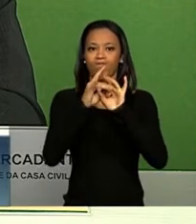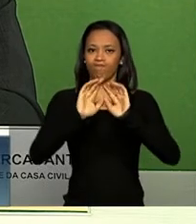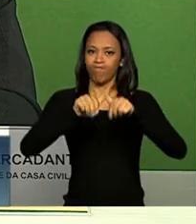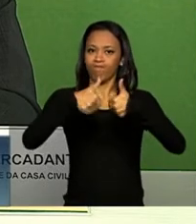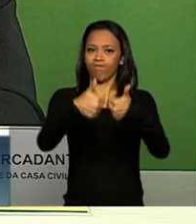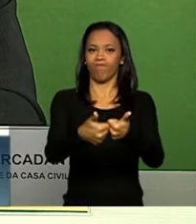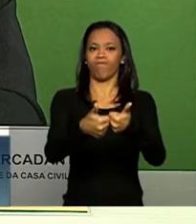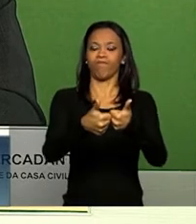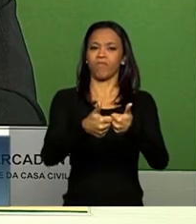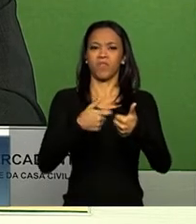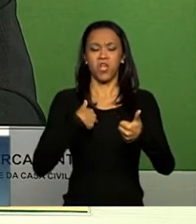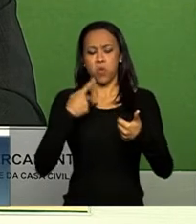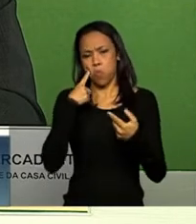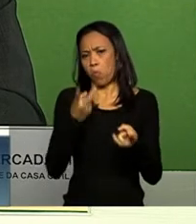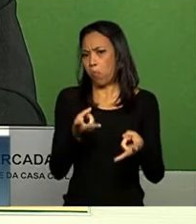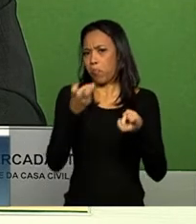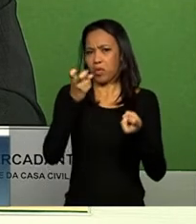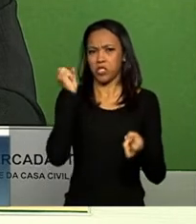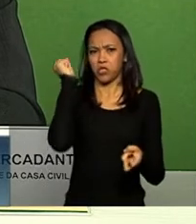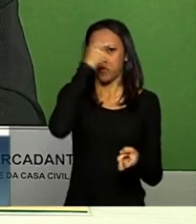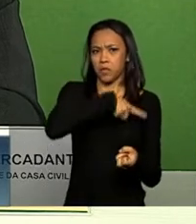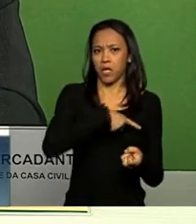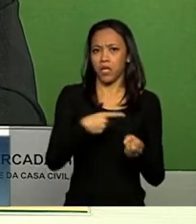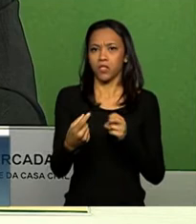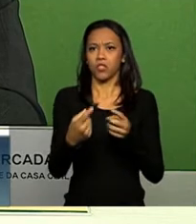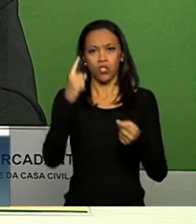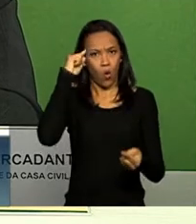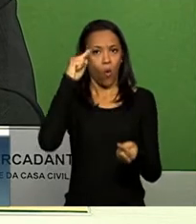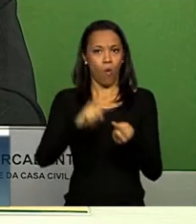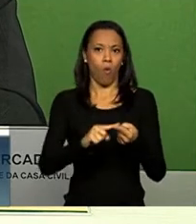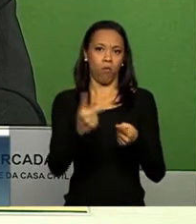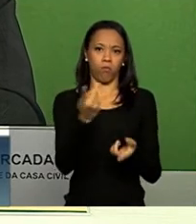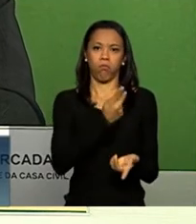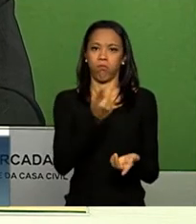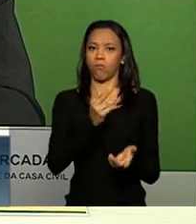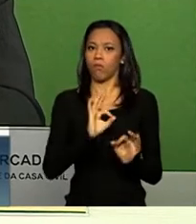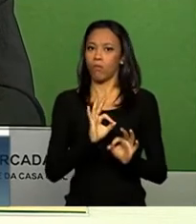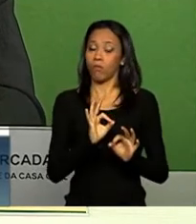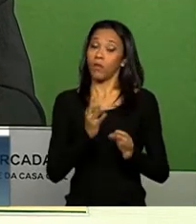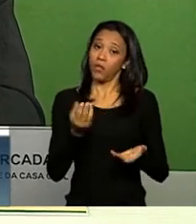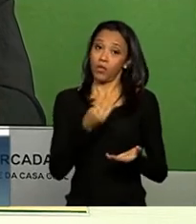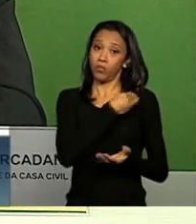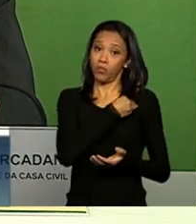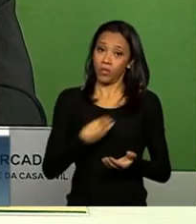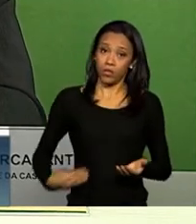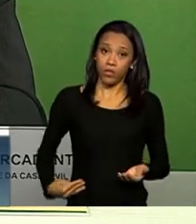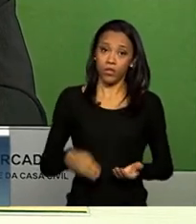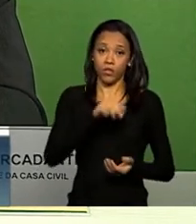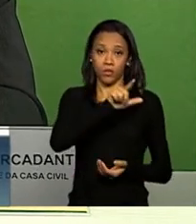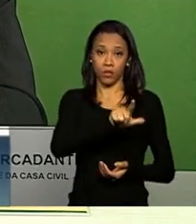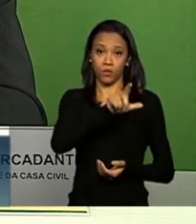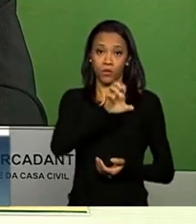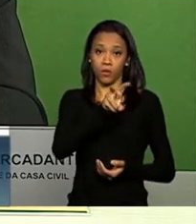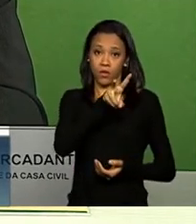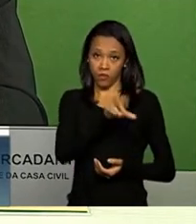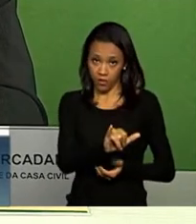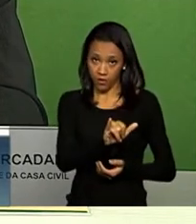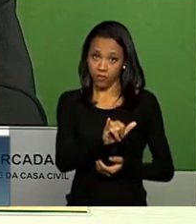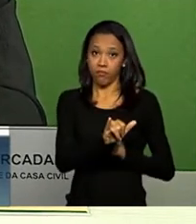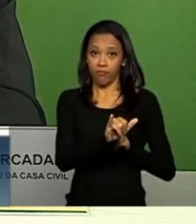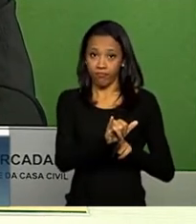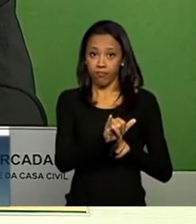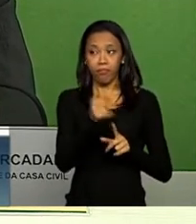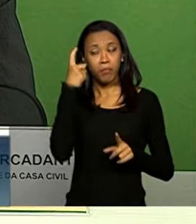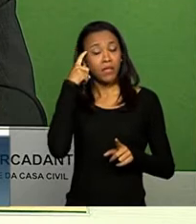Não vejo maiores dificuldades para chegar ao entendimento. E o ministro Joaquim Levy, que tem a responsabilidade de pensar o país,